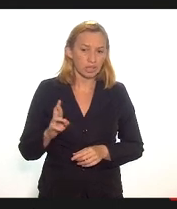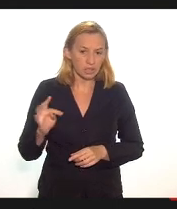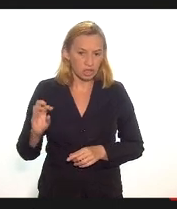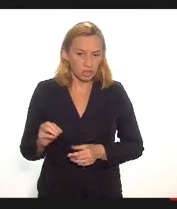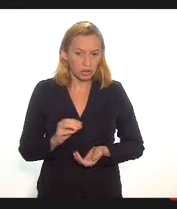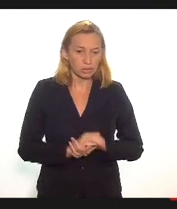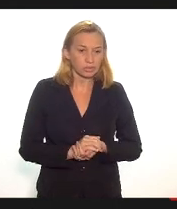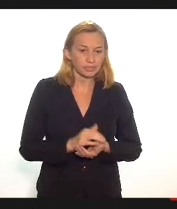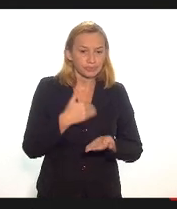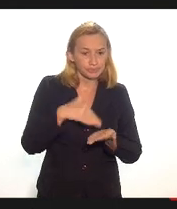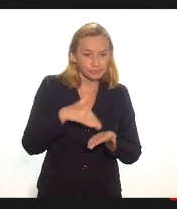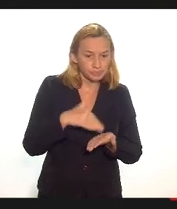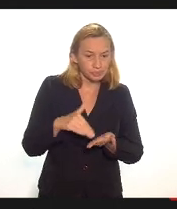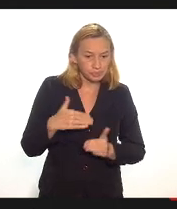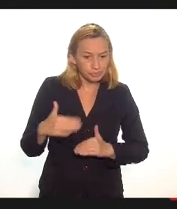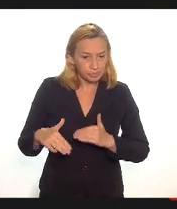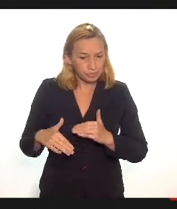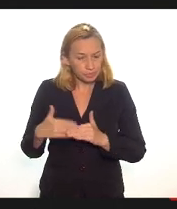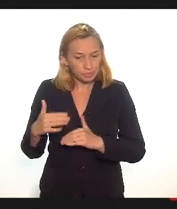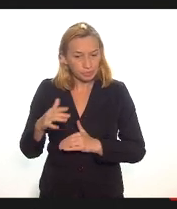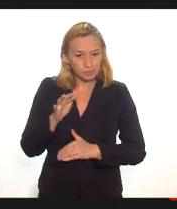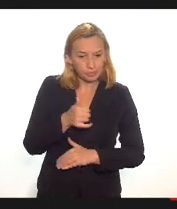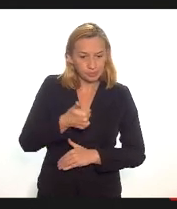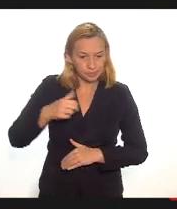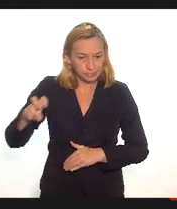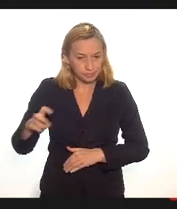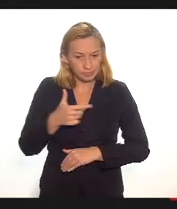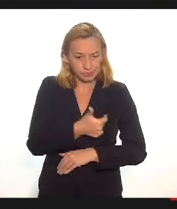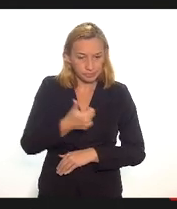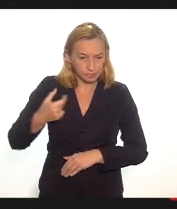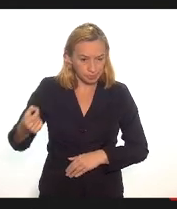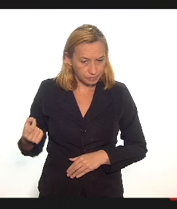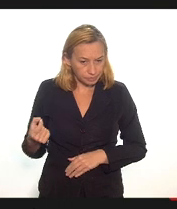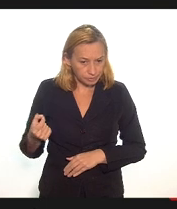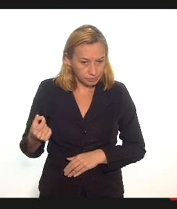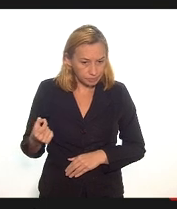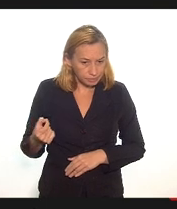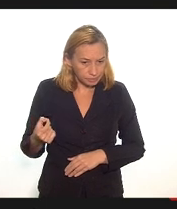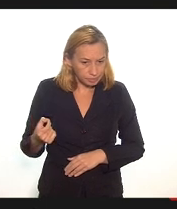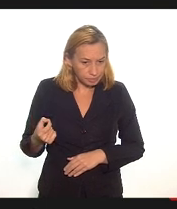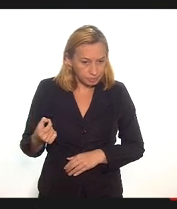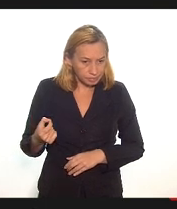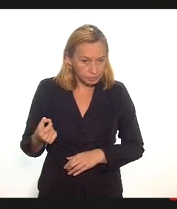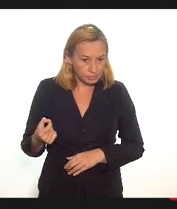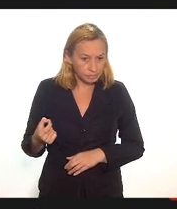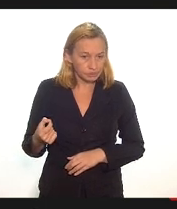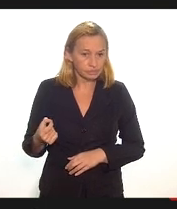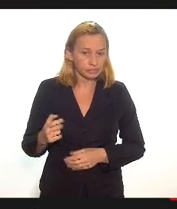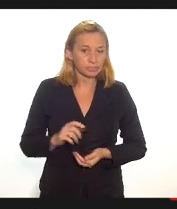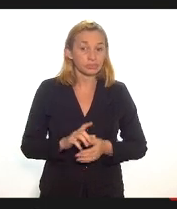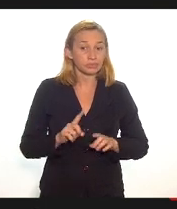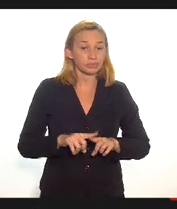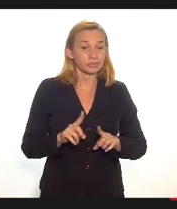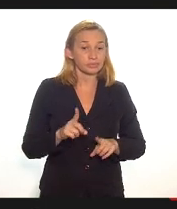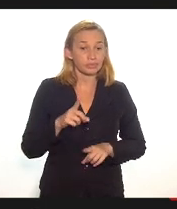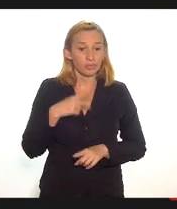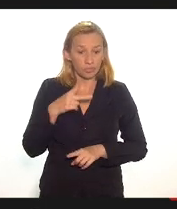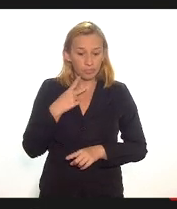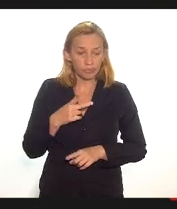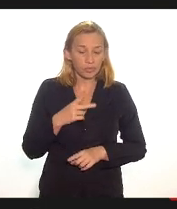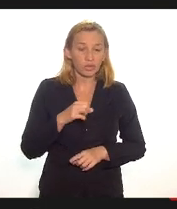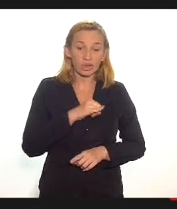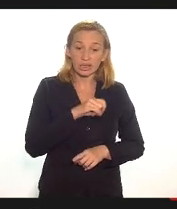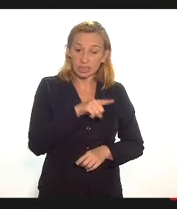A secretaria diz entre 2015 entre 2020, e 2020, mas eu digo o seguinte, olha, se